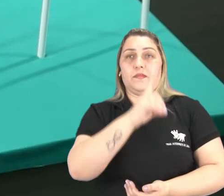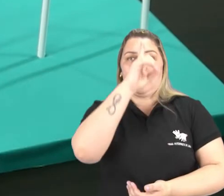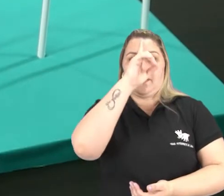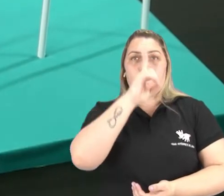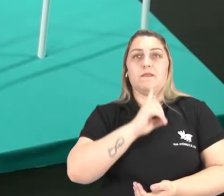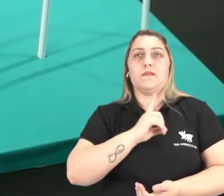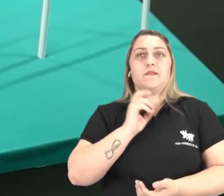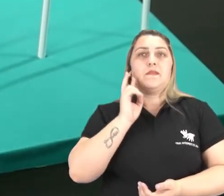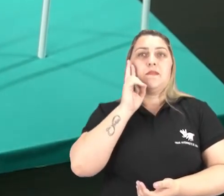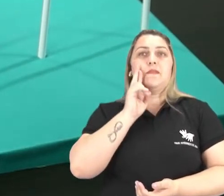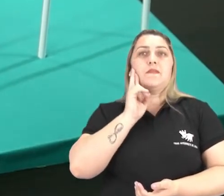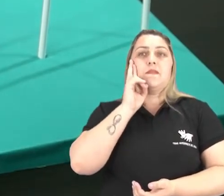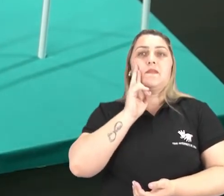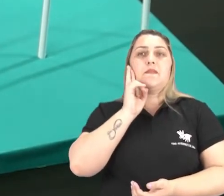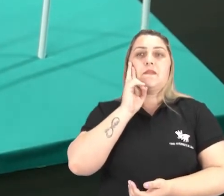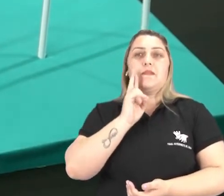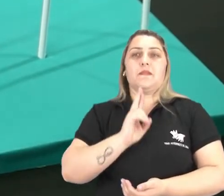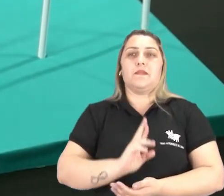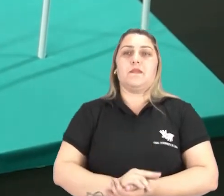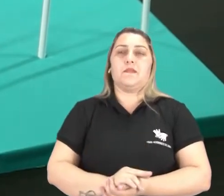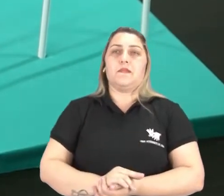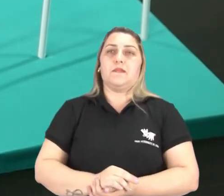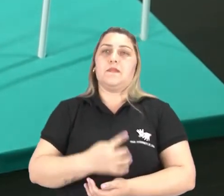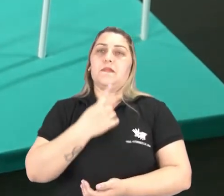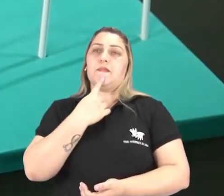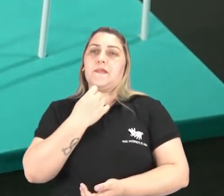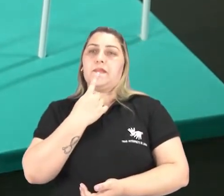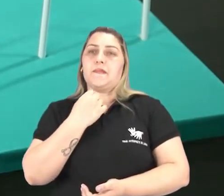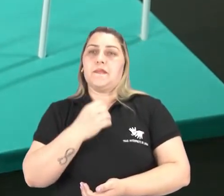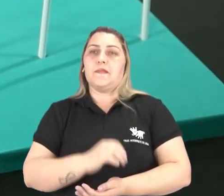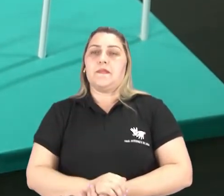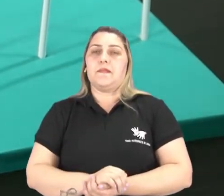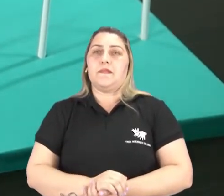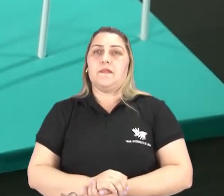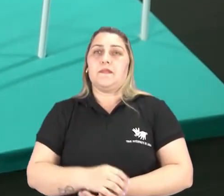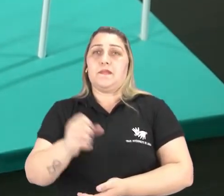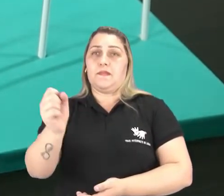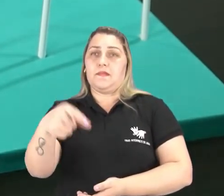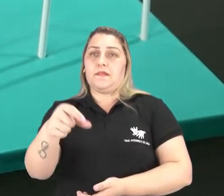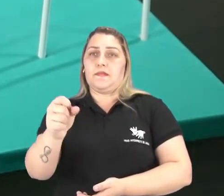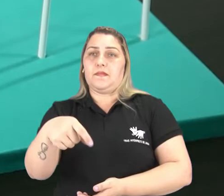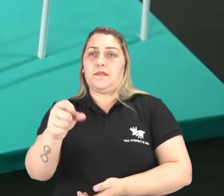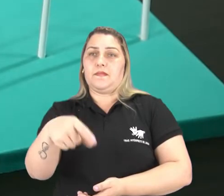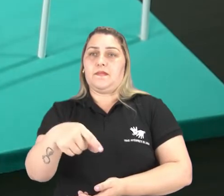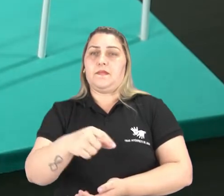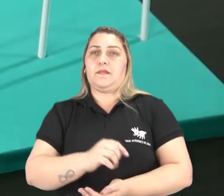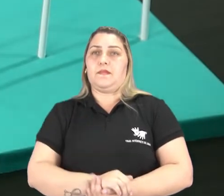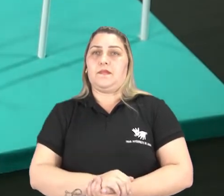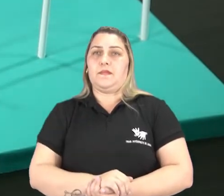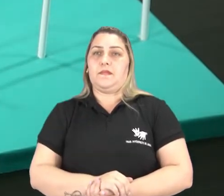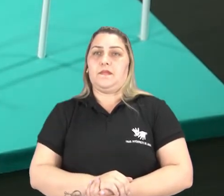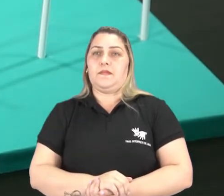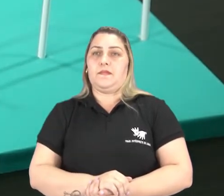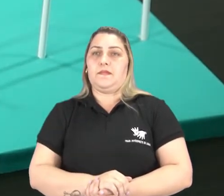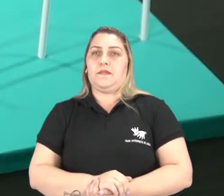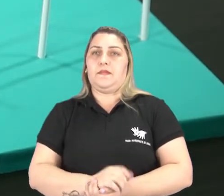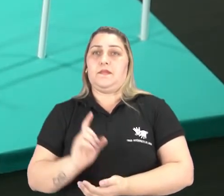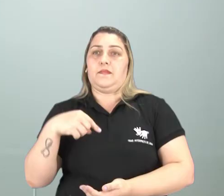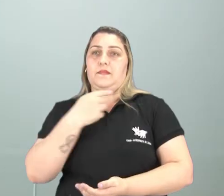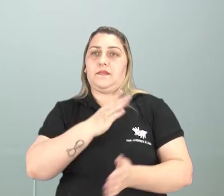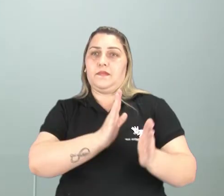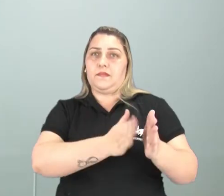amarelo rosa vermelho e azul